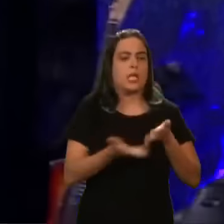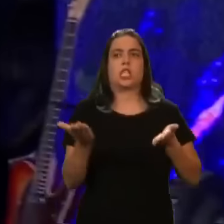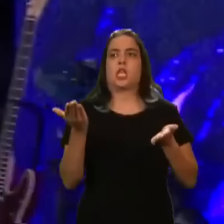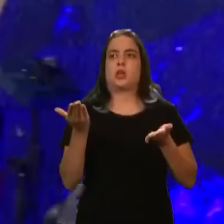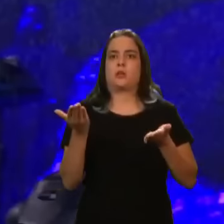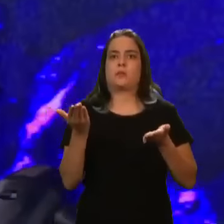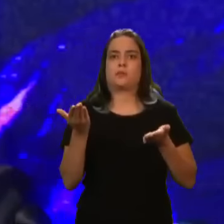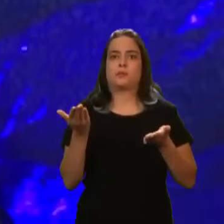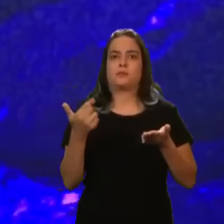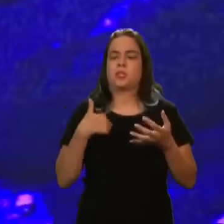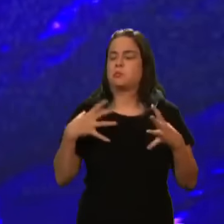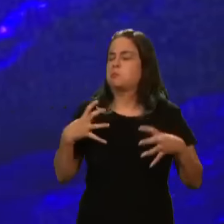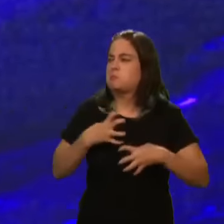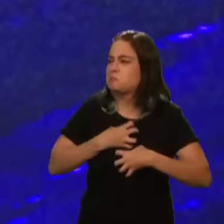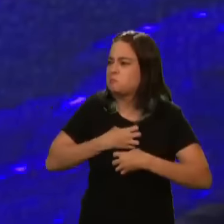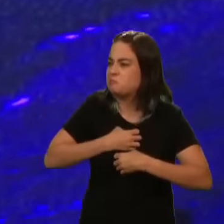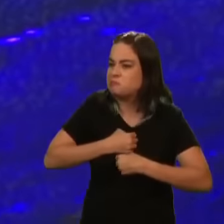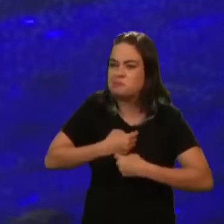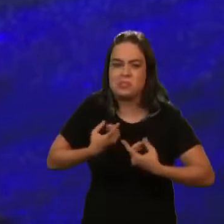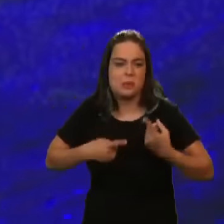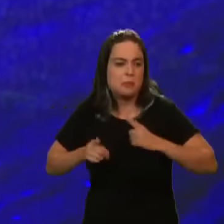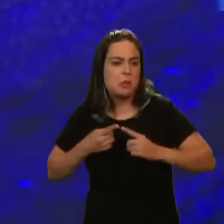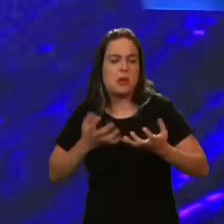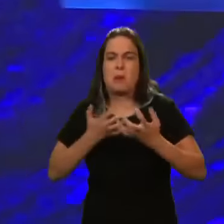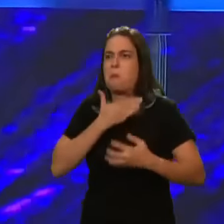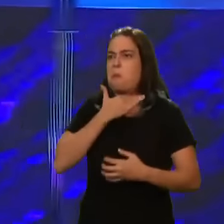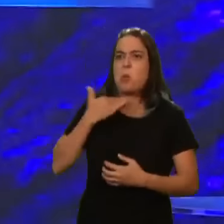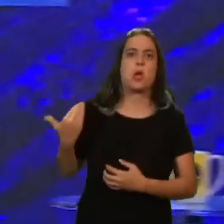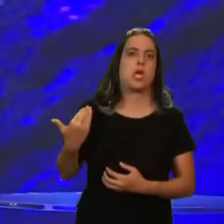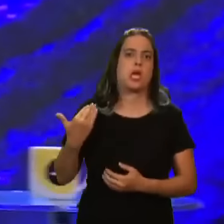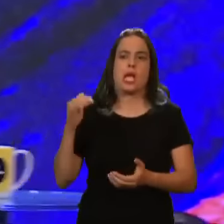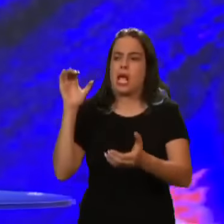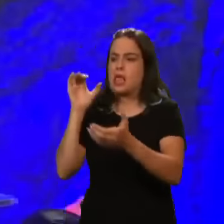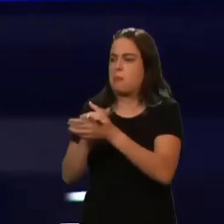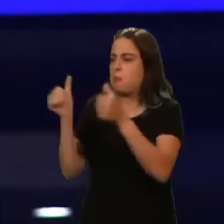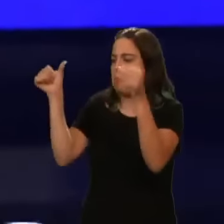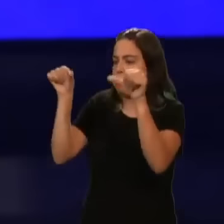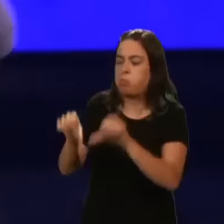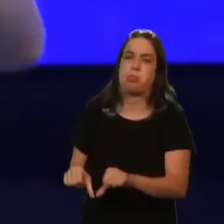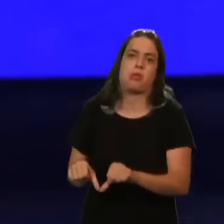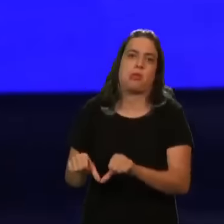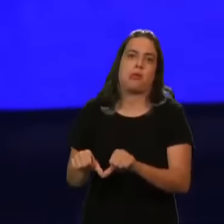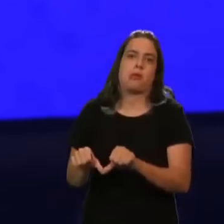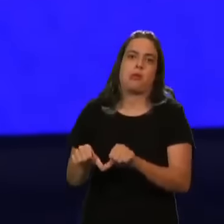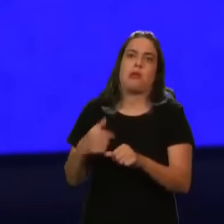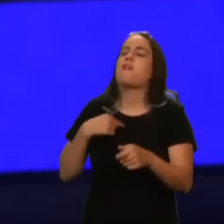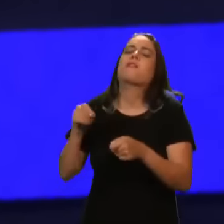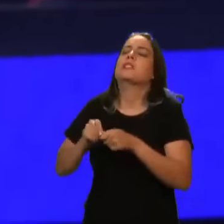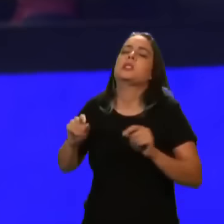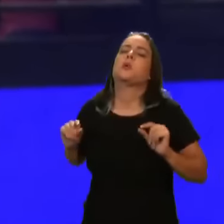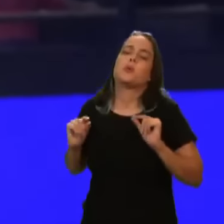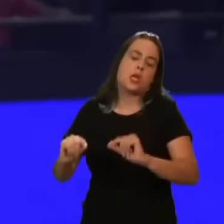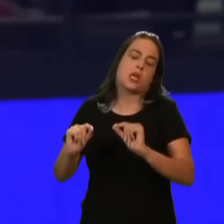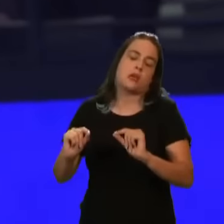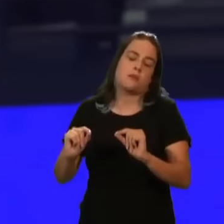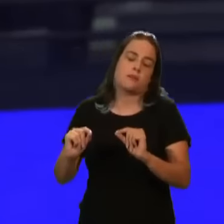eu estou num nível de depressão que eu estou querendo tirar a minha vida. Jesus, meu casamento acabou. Jesus, o que eu faço?